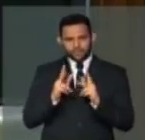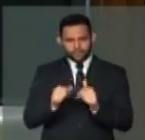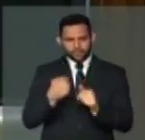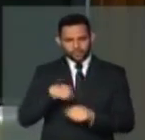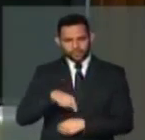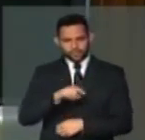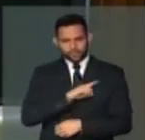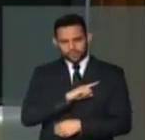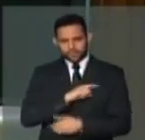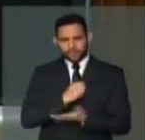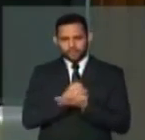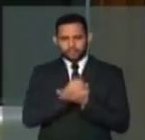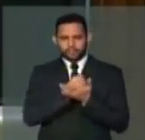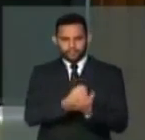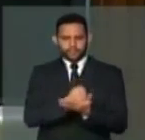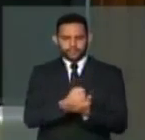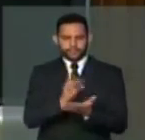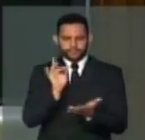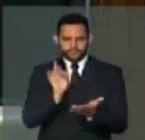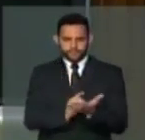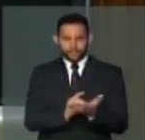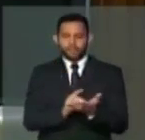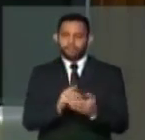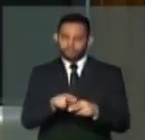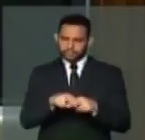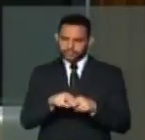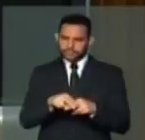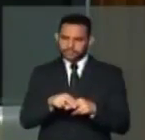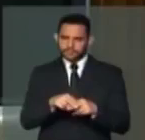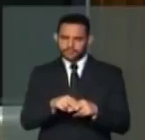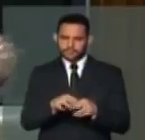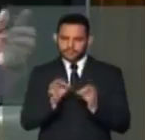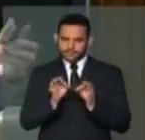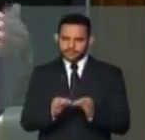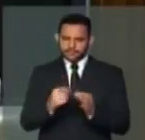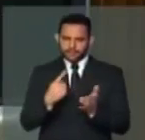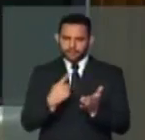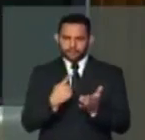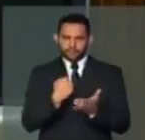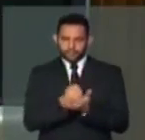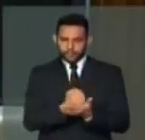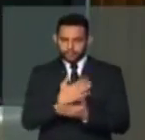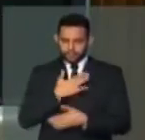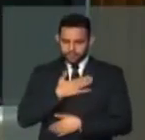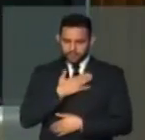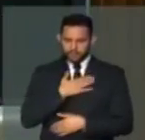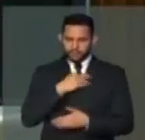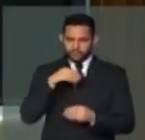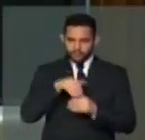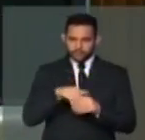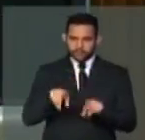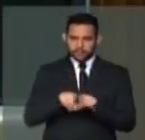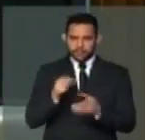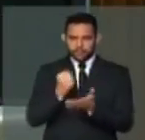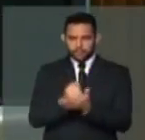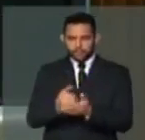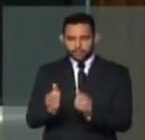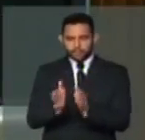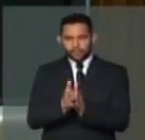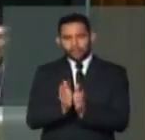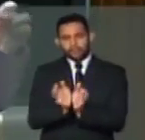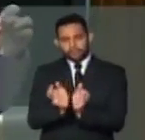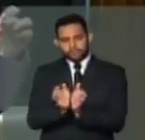o nosso apoio, com certeza pode contar, Vossa Excelência. Não apenas este apoio, como o apoio do meu